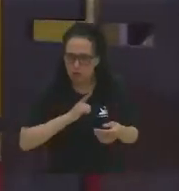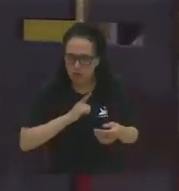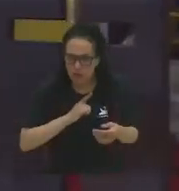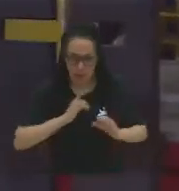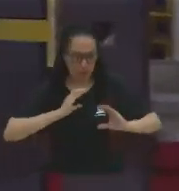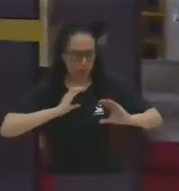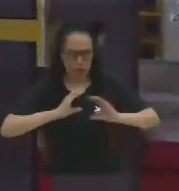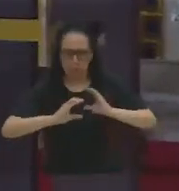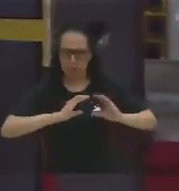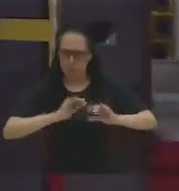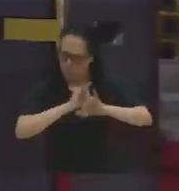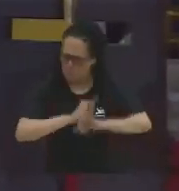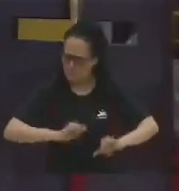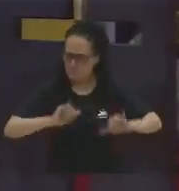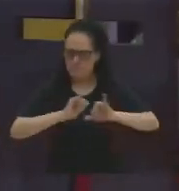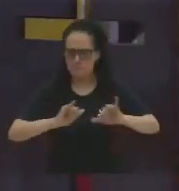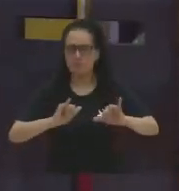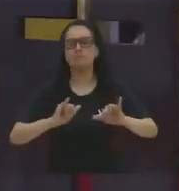tem hoje.